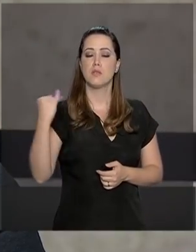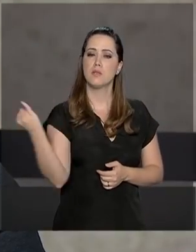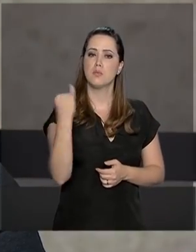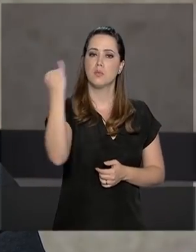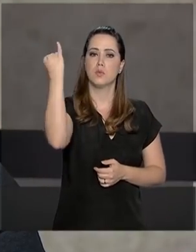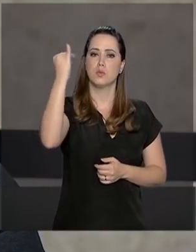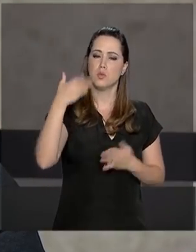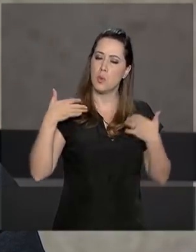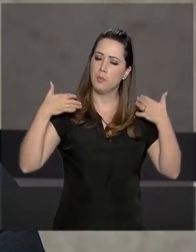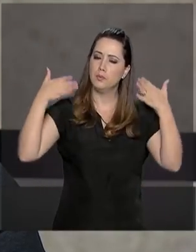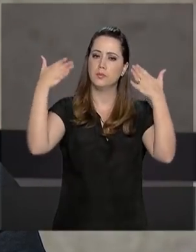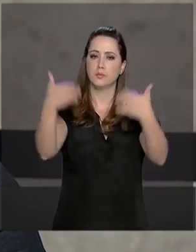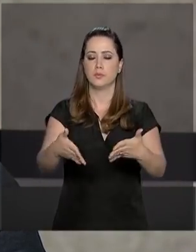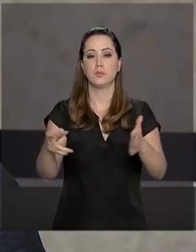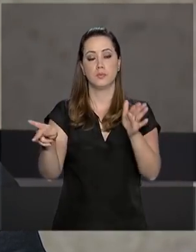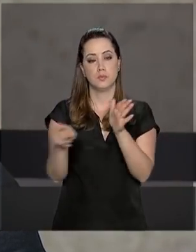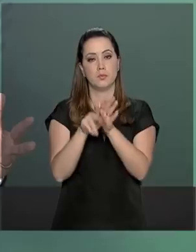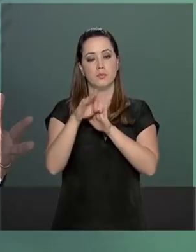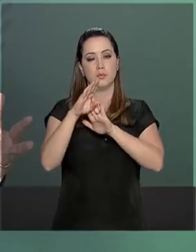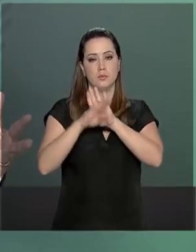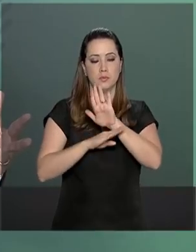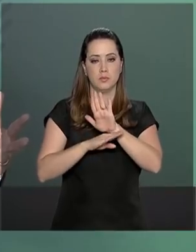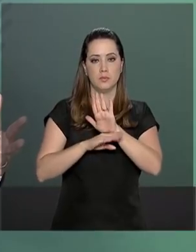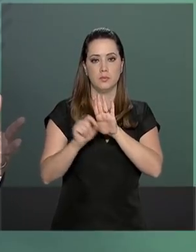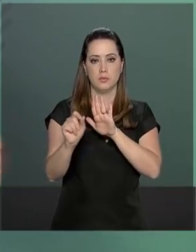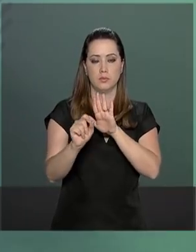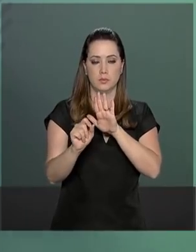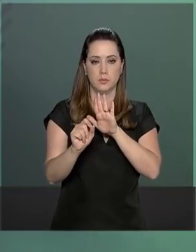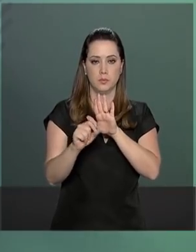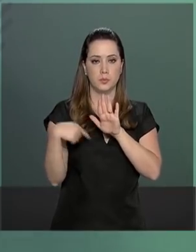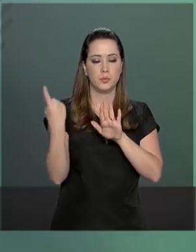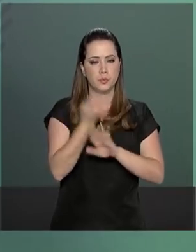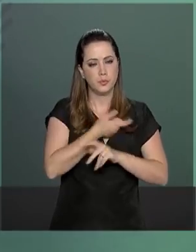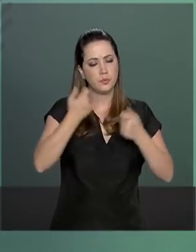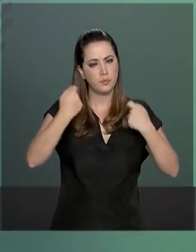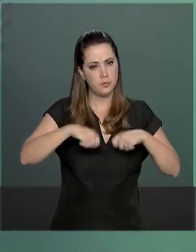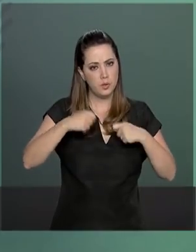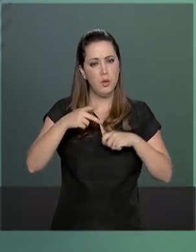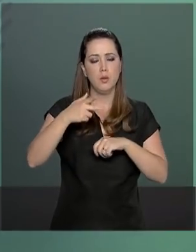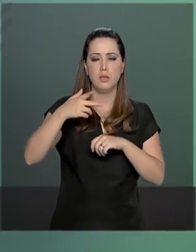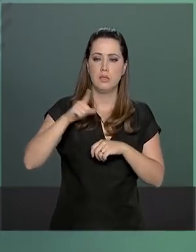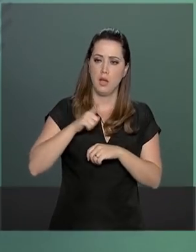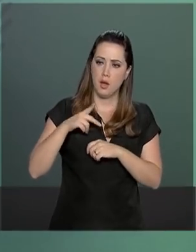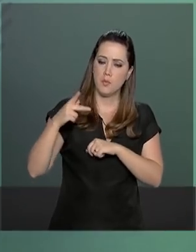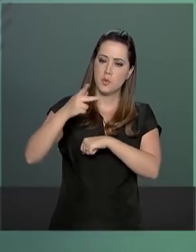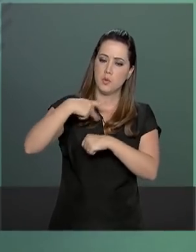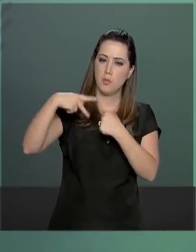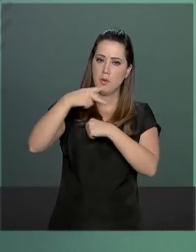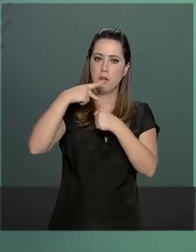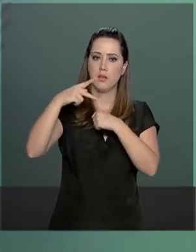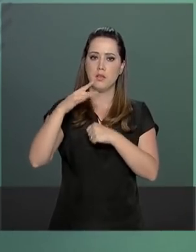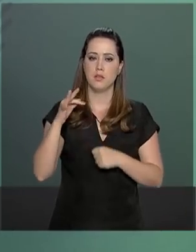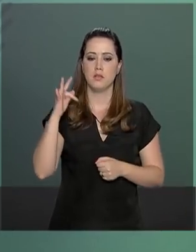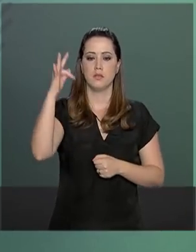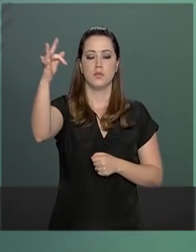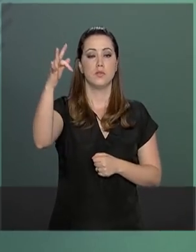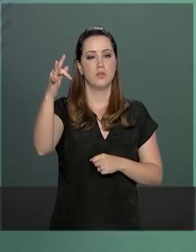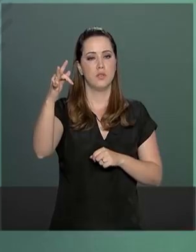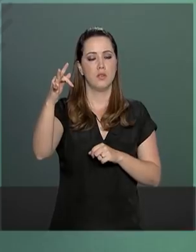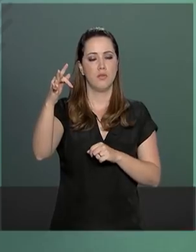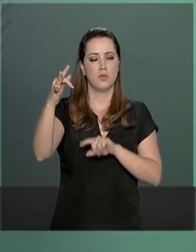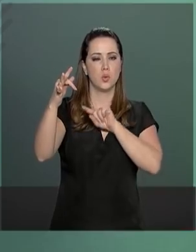são parte do projeto de nós temos um país que vai deixar de ser o país do futuro